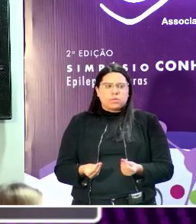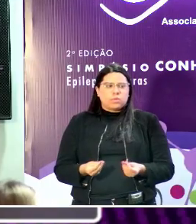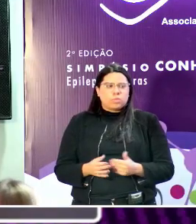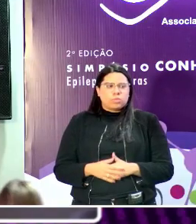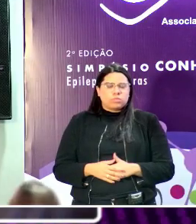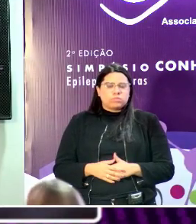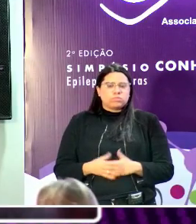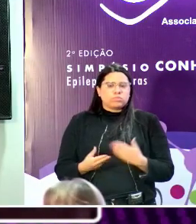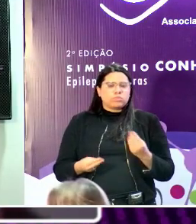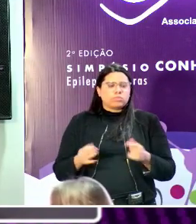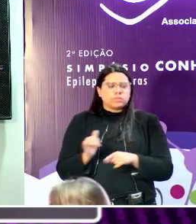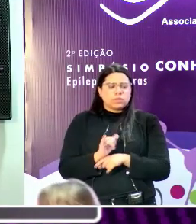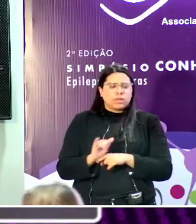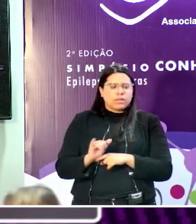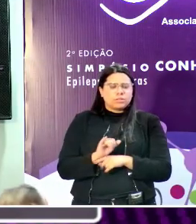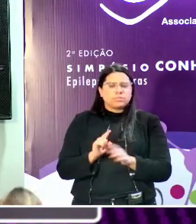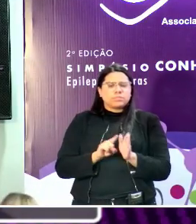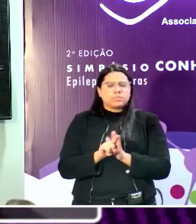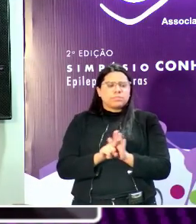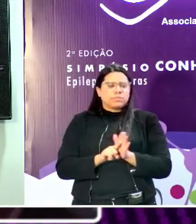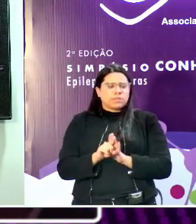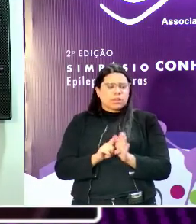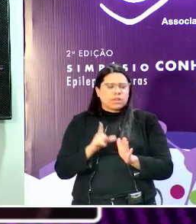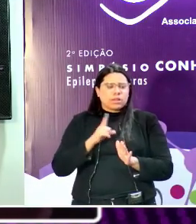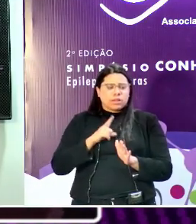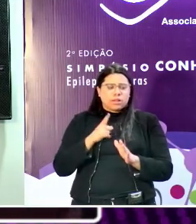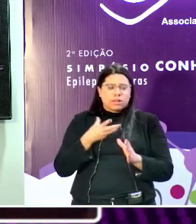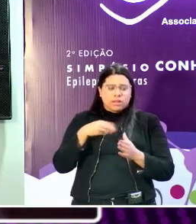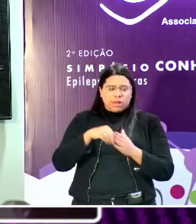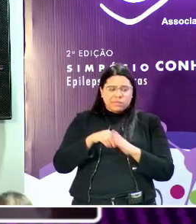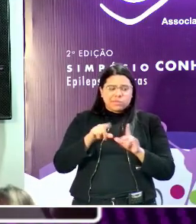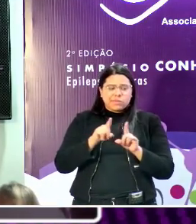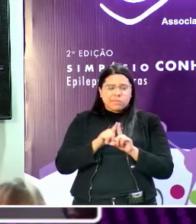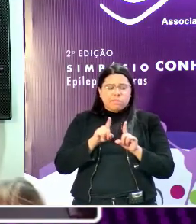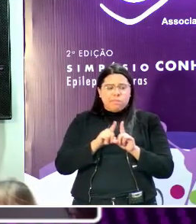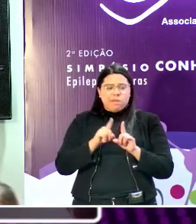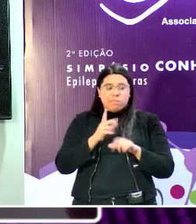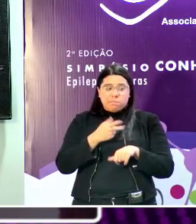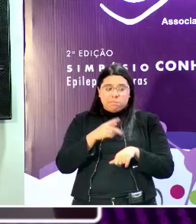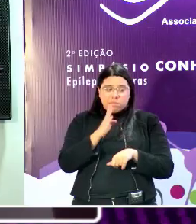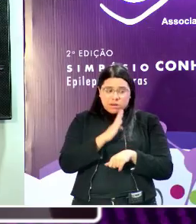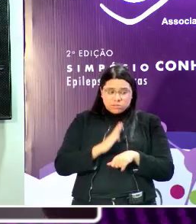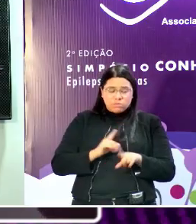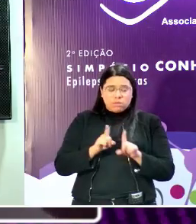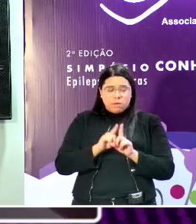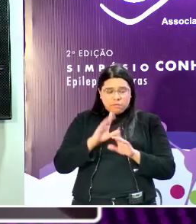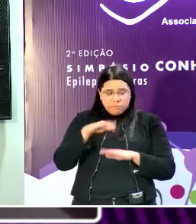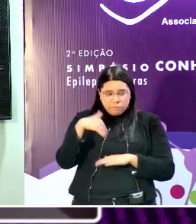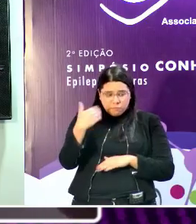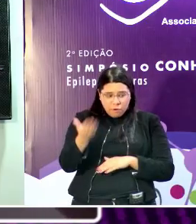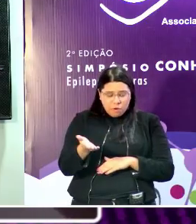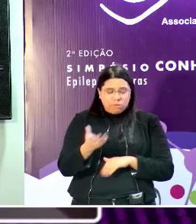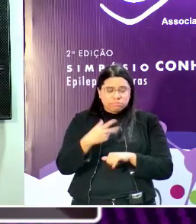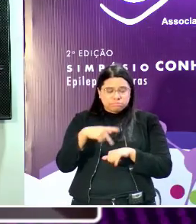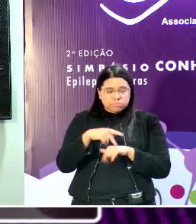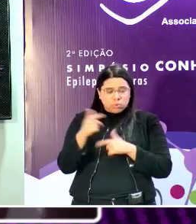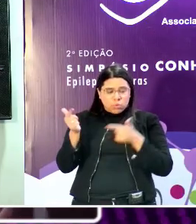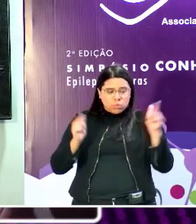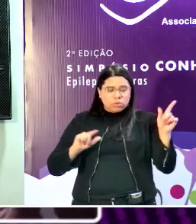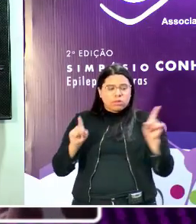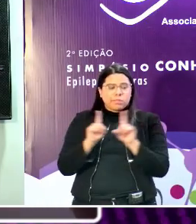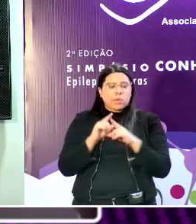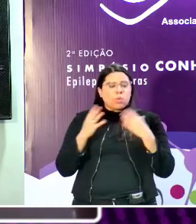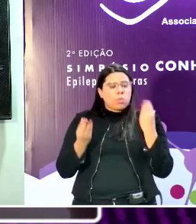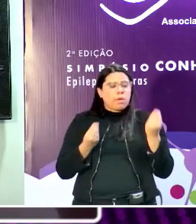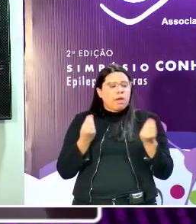estratégias de pesquisa são utilizadas dentro e fora do Brasil? Quais as limitações e qual a importância para pacientes